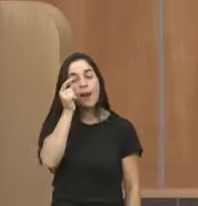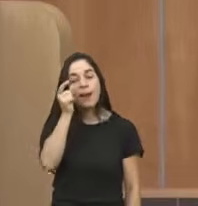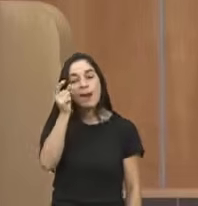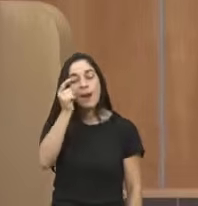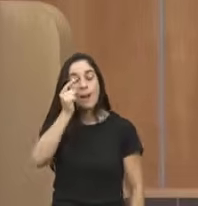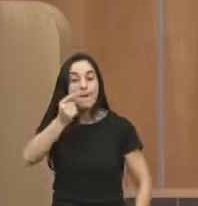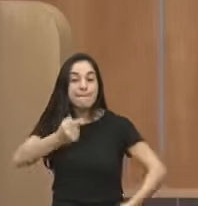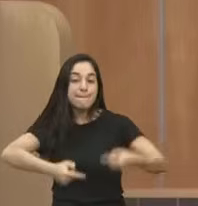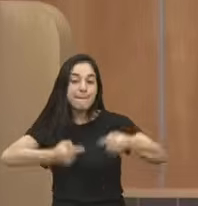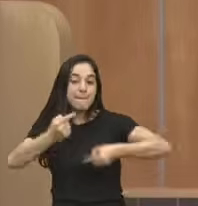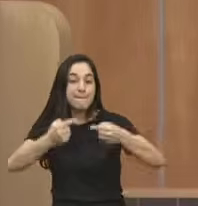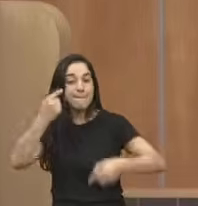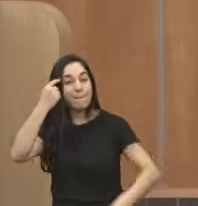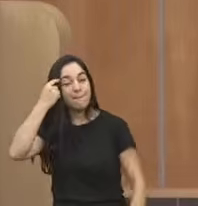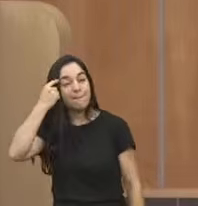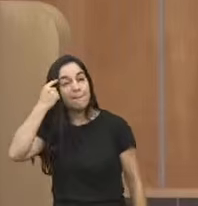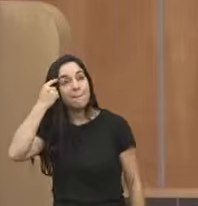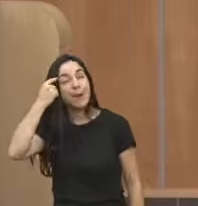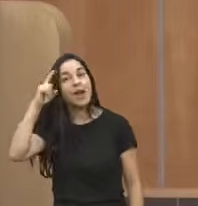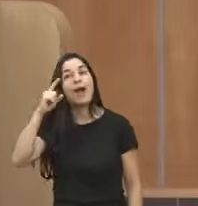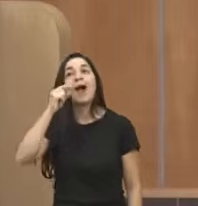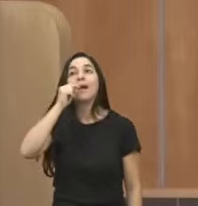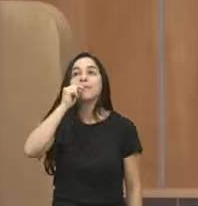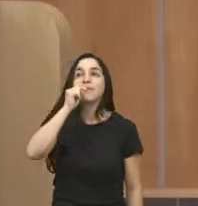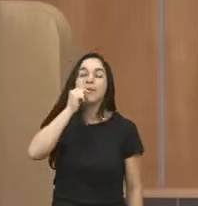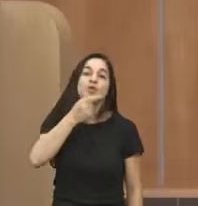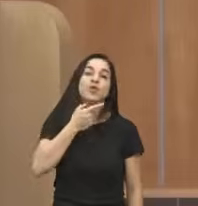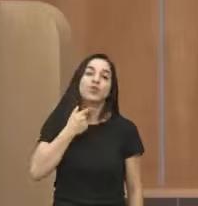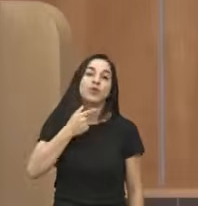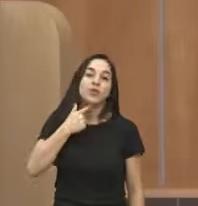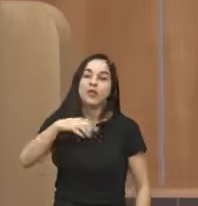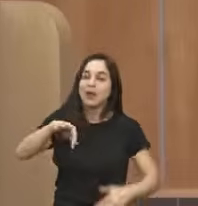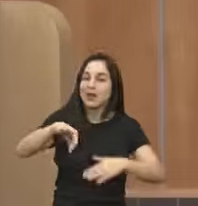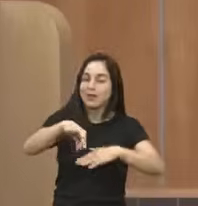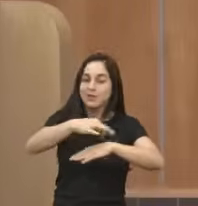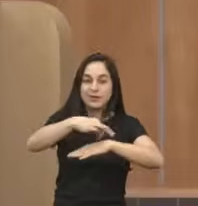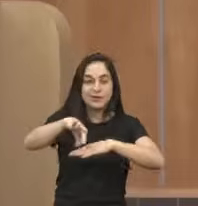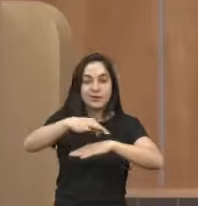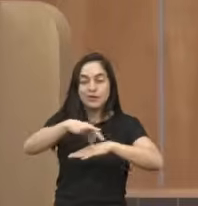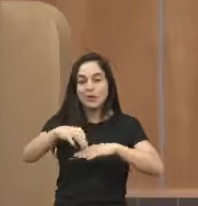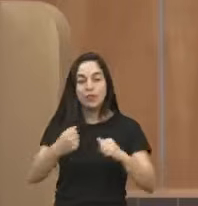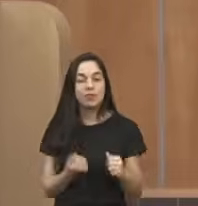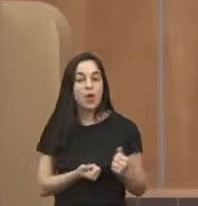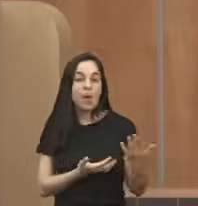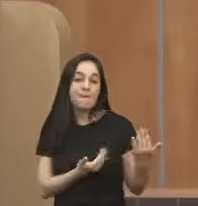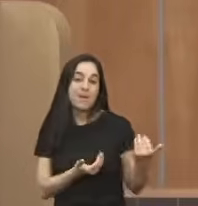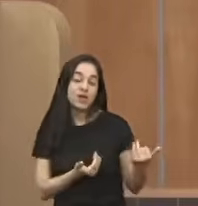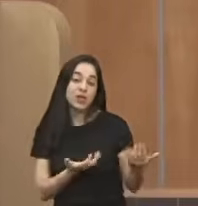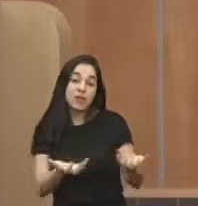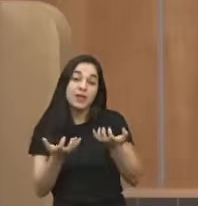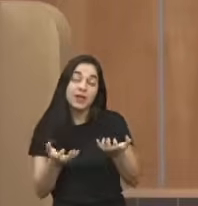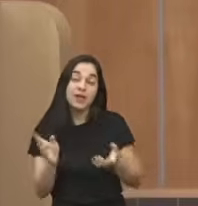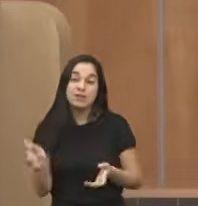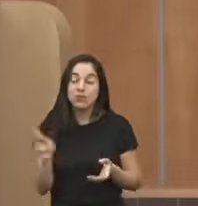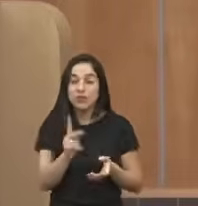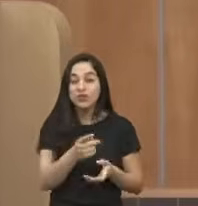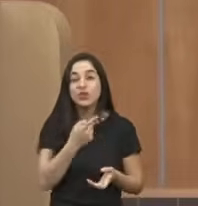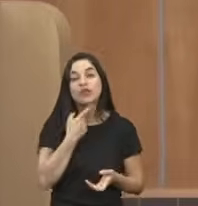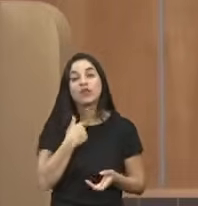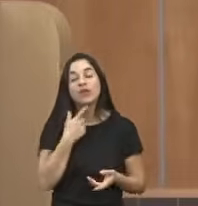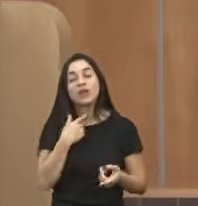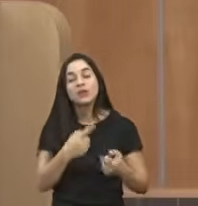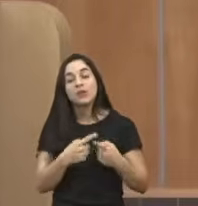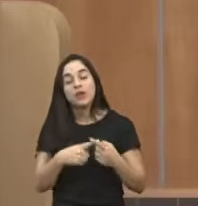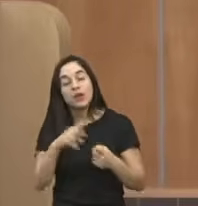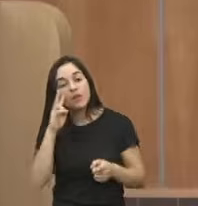pensando em ser um corretor de imóvel, uma jovem que quer ser professora porque viu aqui através de uma homenagem um